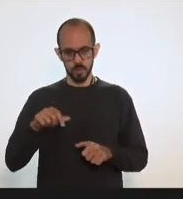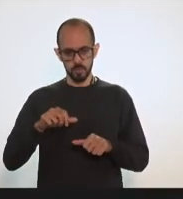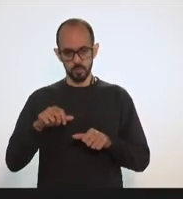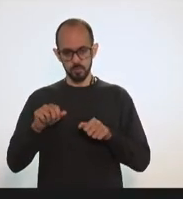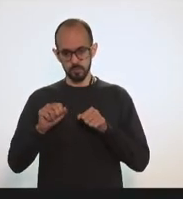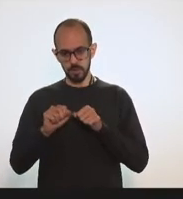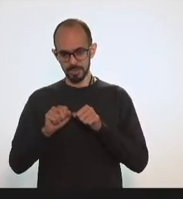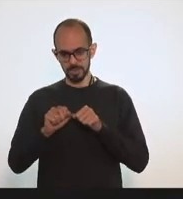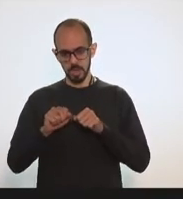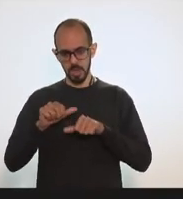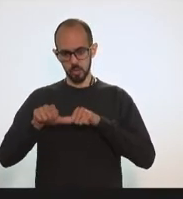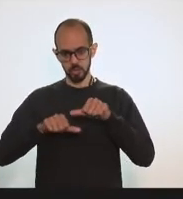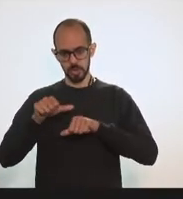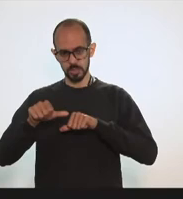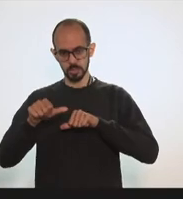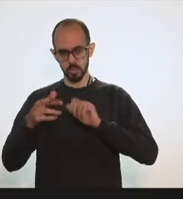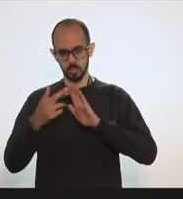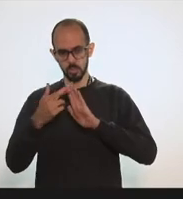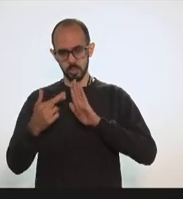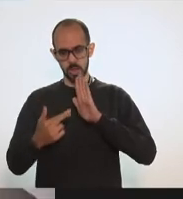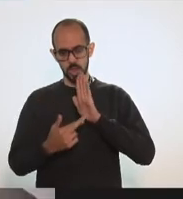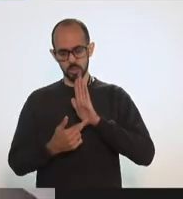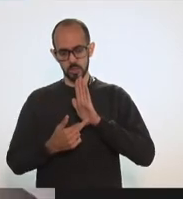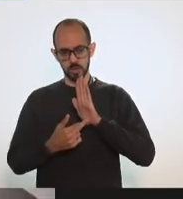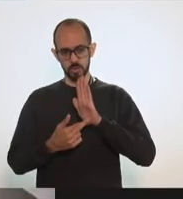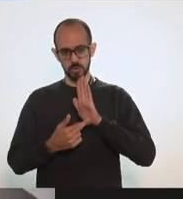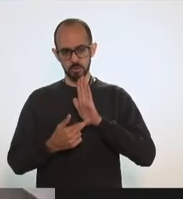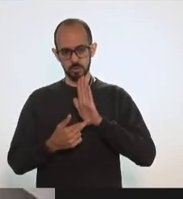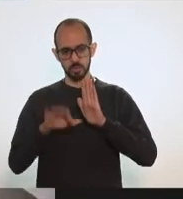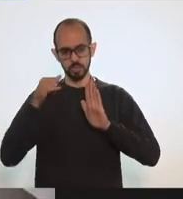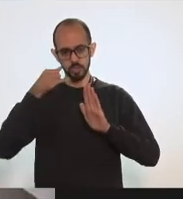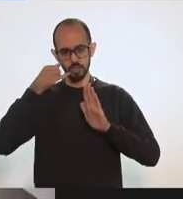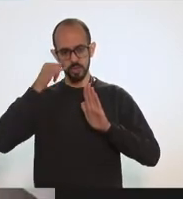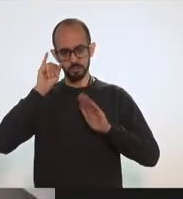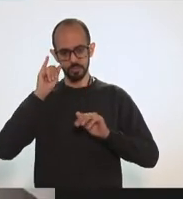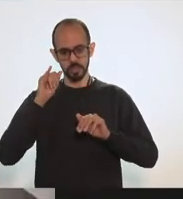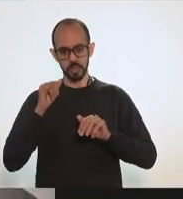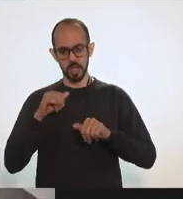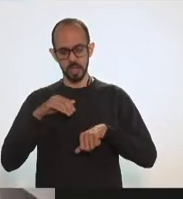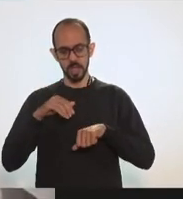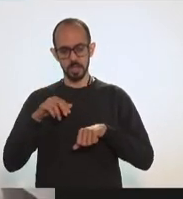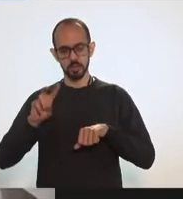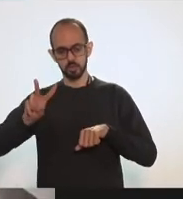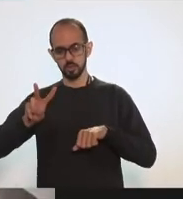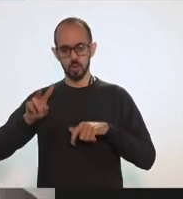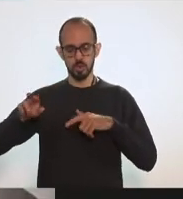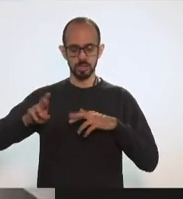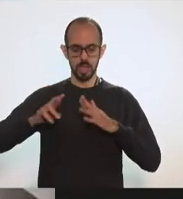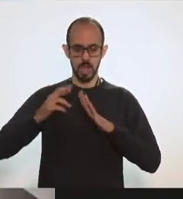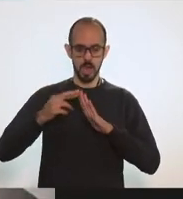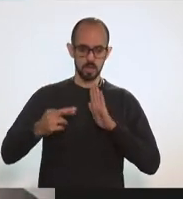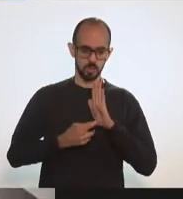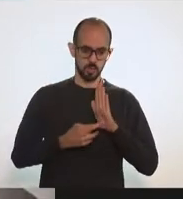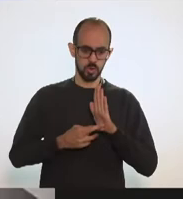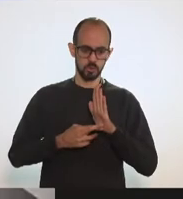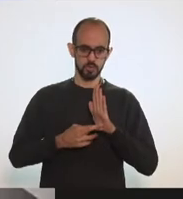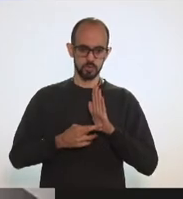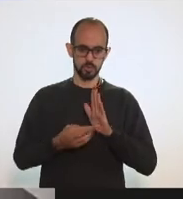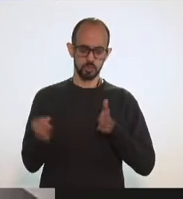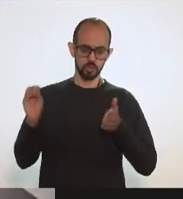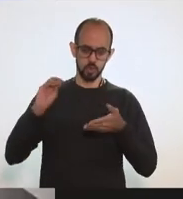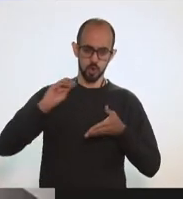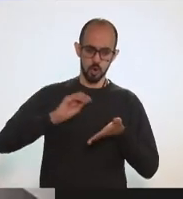no relatório original, para que a gente não tenha necessidade de um relatório paralelo. Vossa Excelência está coberta de razão, no sentido de incluir